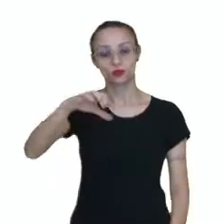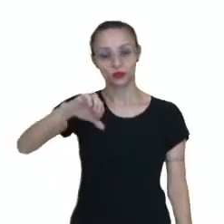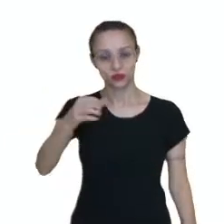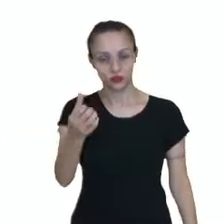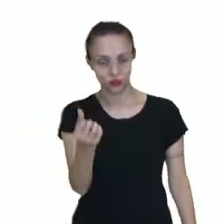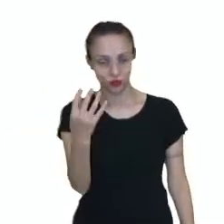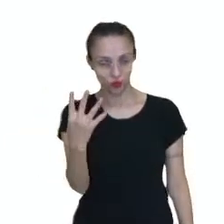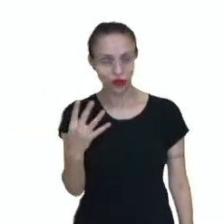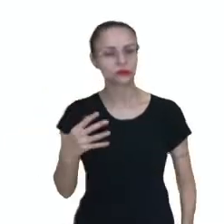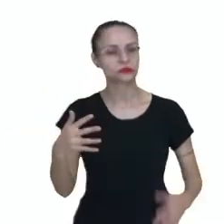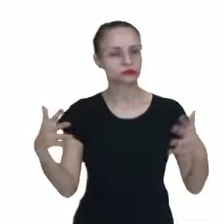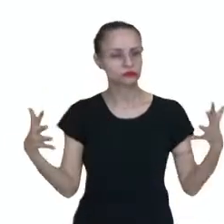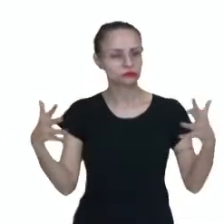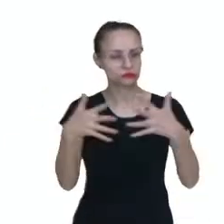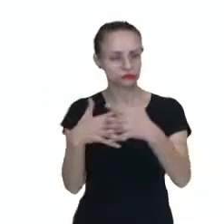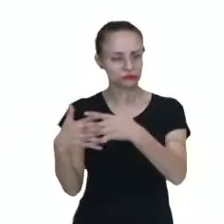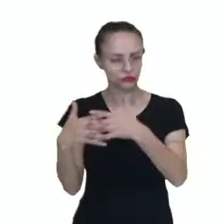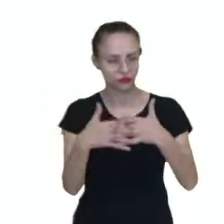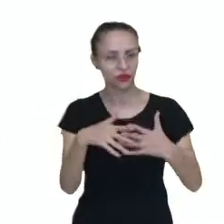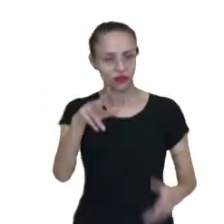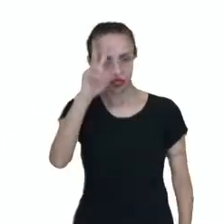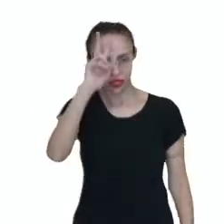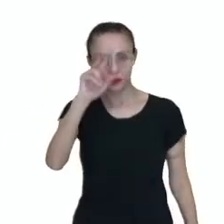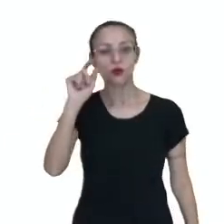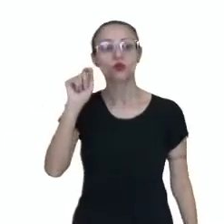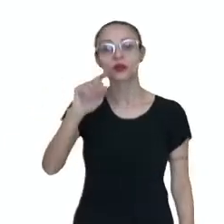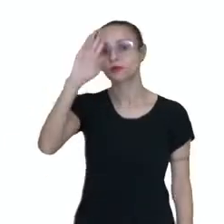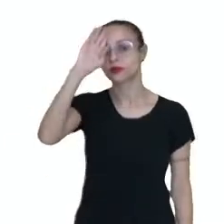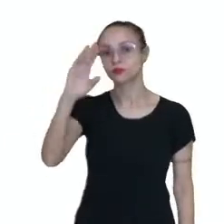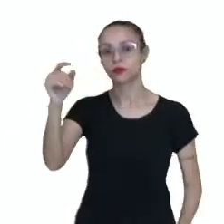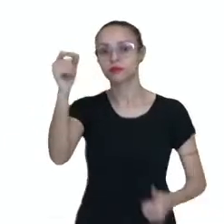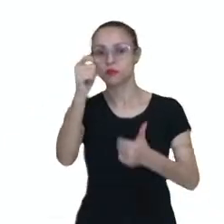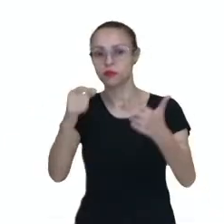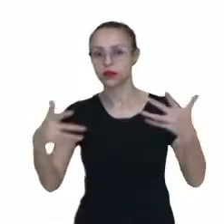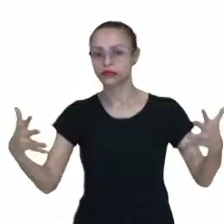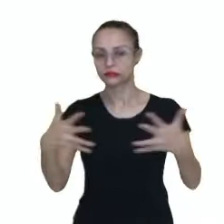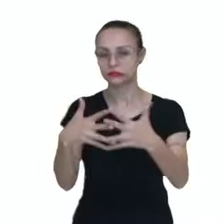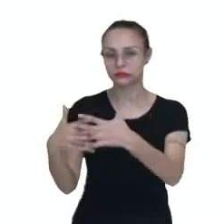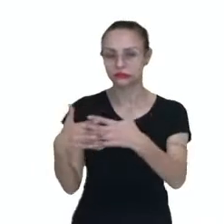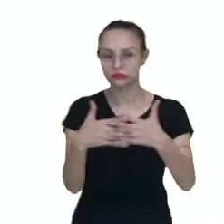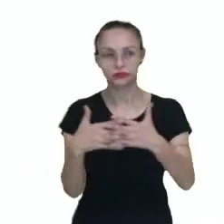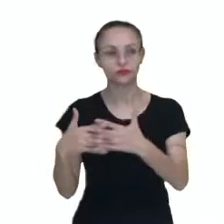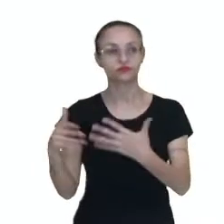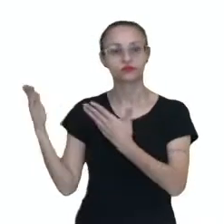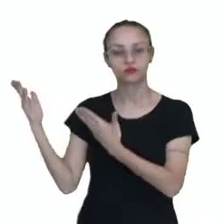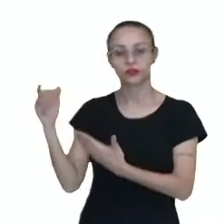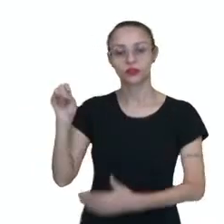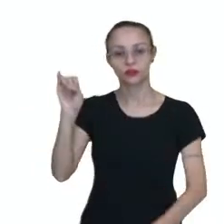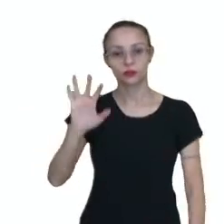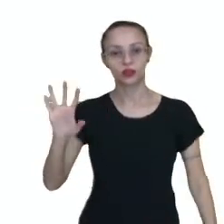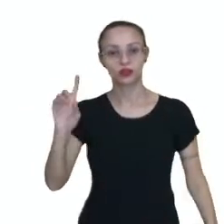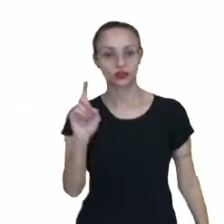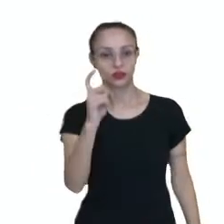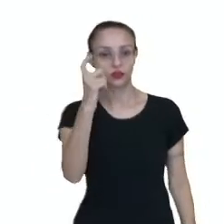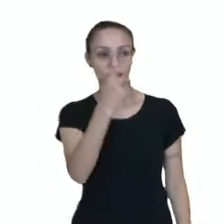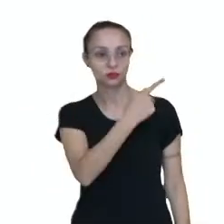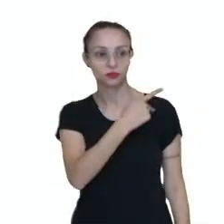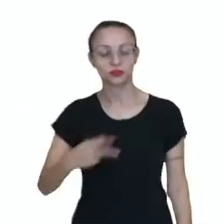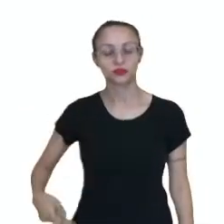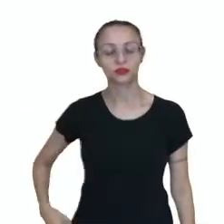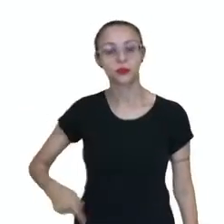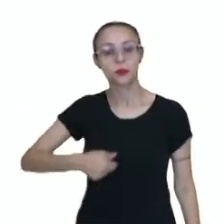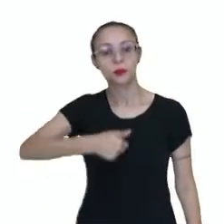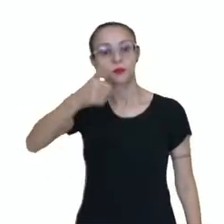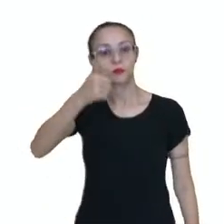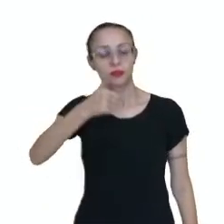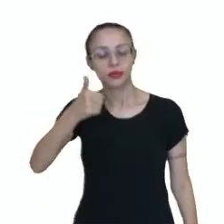foram os principais embates desse período? Aqui nós temos uma imagem do ex-presidente sendo abraçado no primeiro Congresso